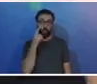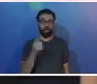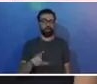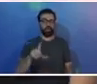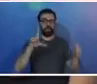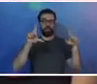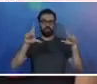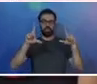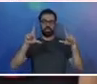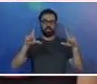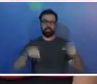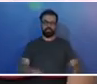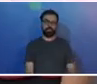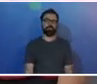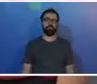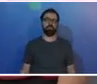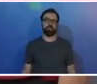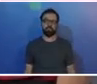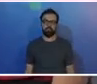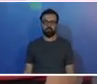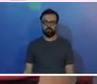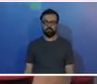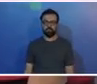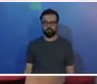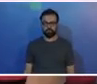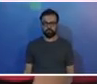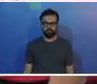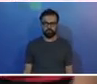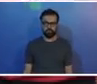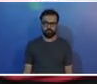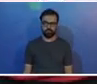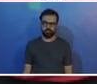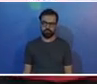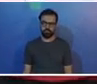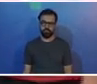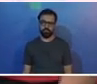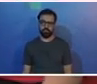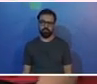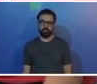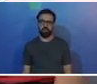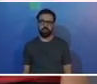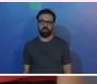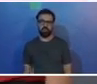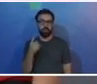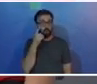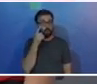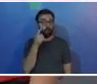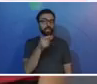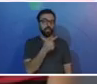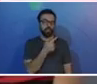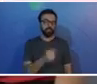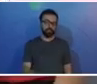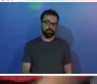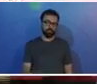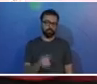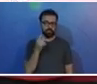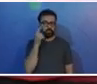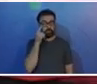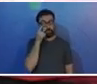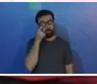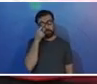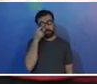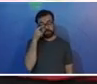Veja alguns exemplos de quantos os impostos representam no preço de alguns produtos. Vamos olhar essa imagem aqui. Olha que nós